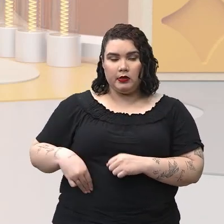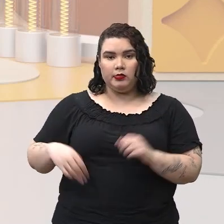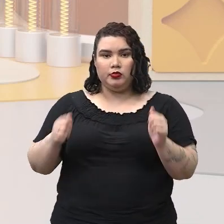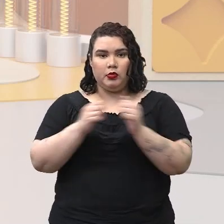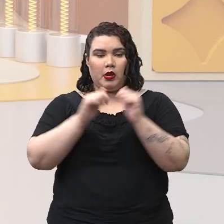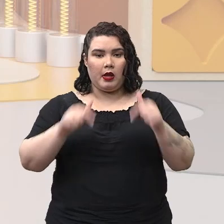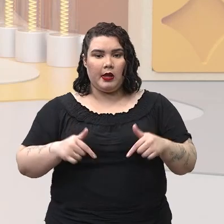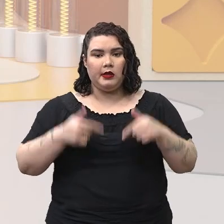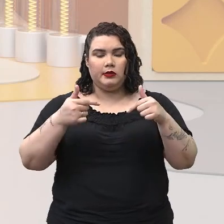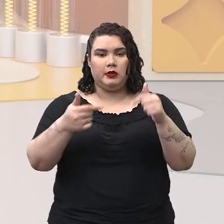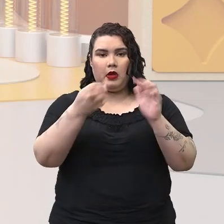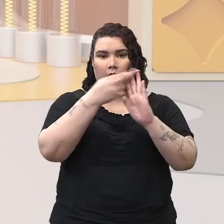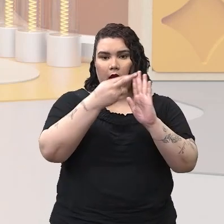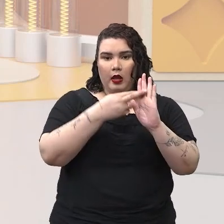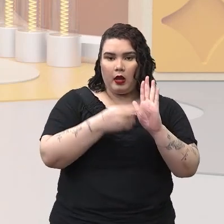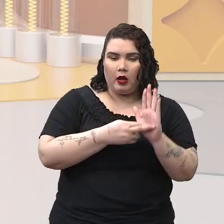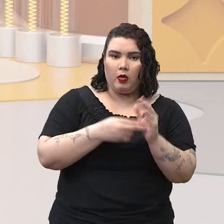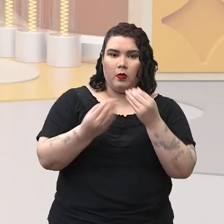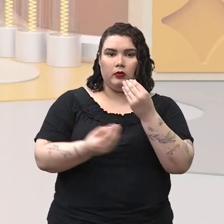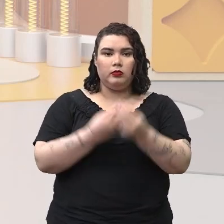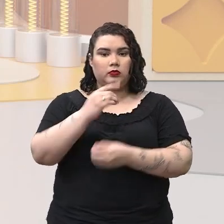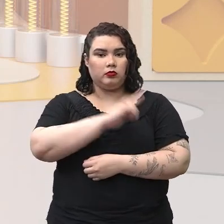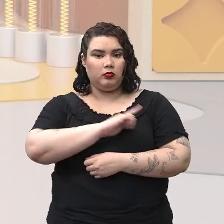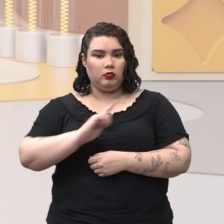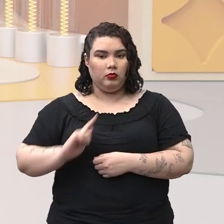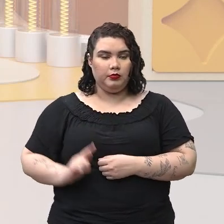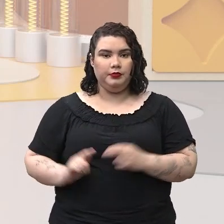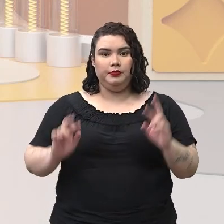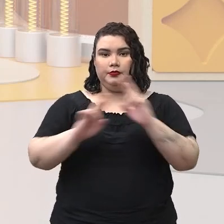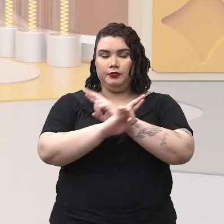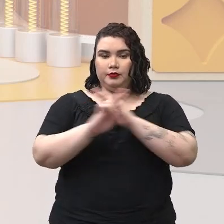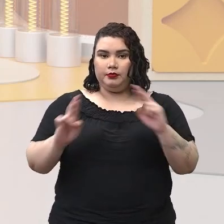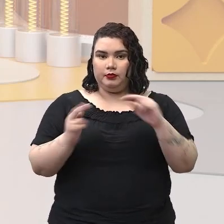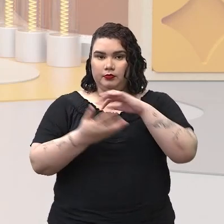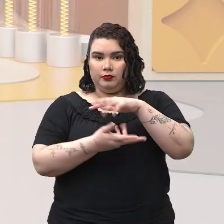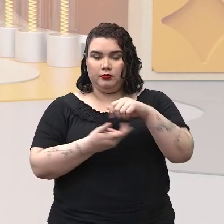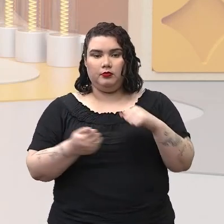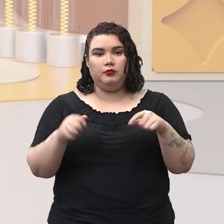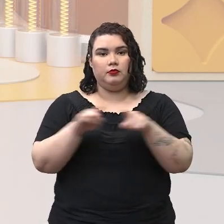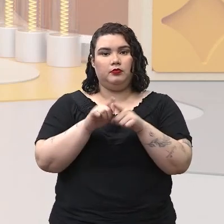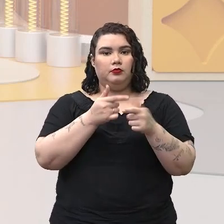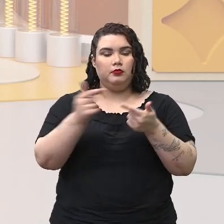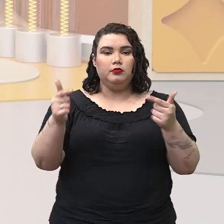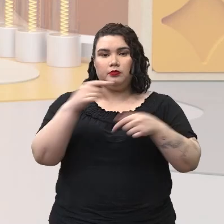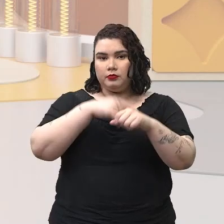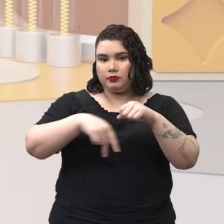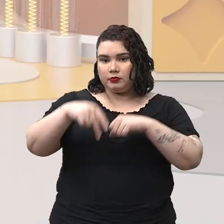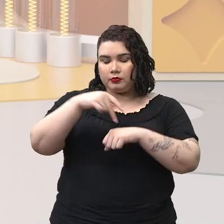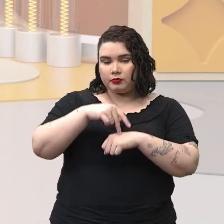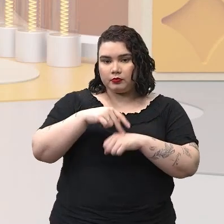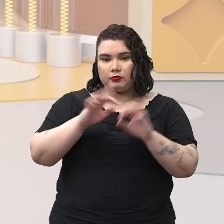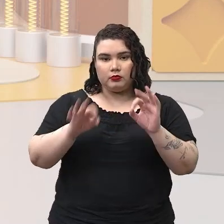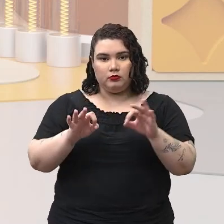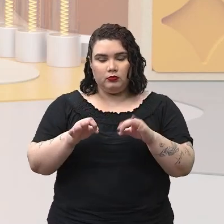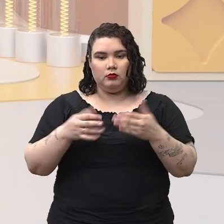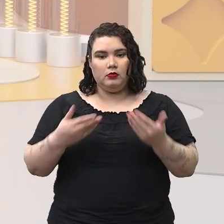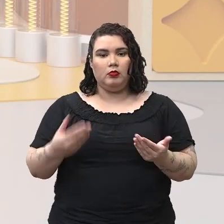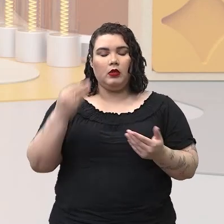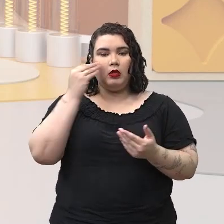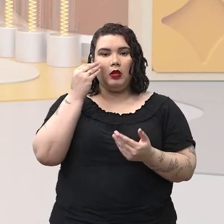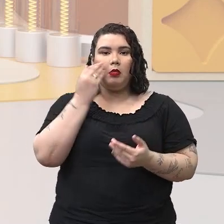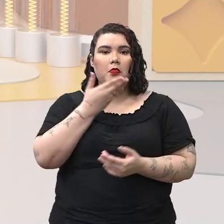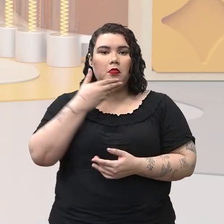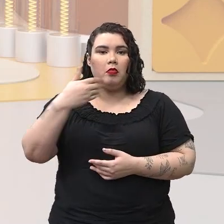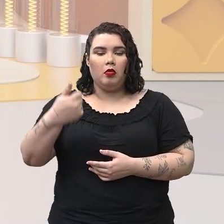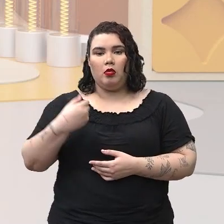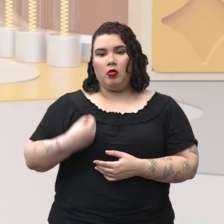né? As regras, a forma de governar, as relações internacionais com os outros países, né? Sempre tentando melhorar a vida da